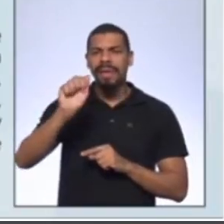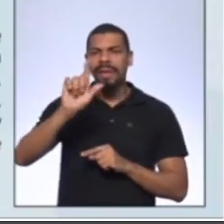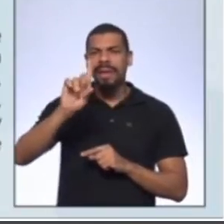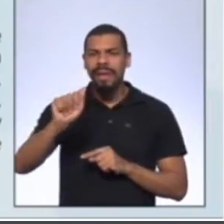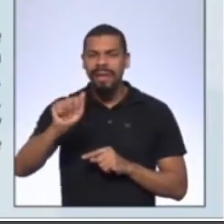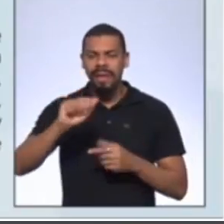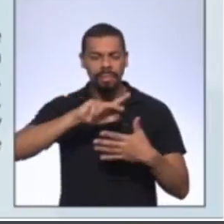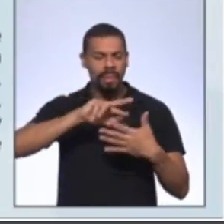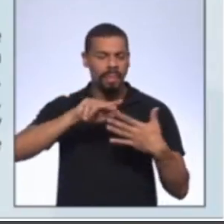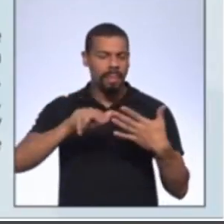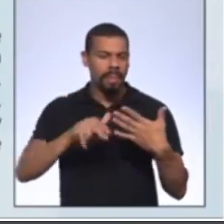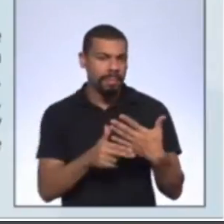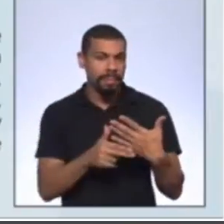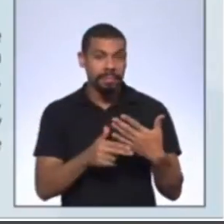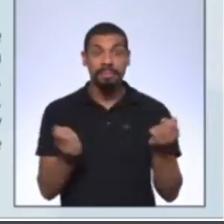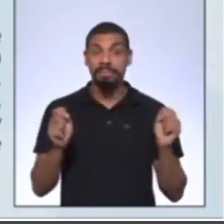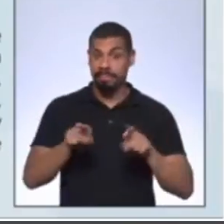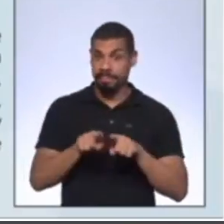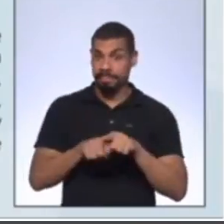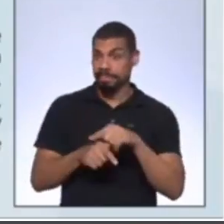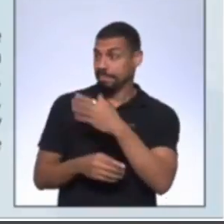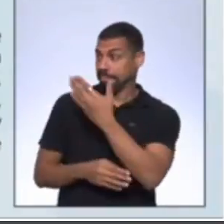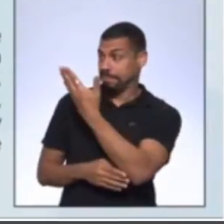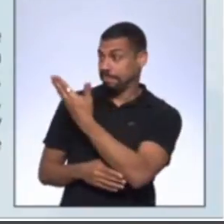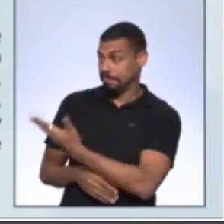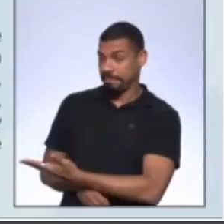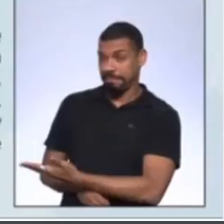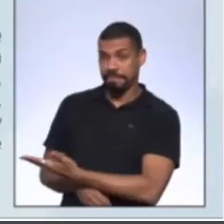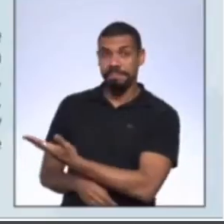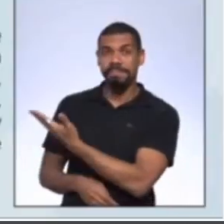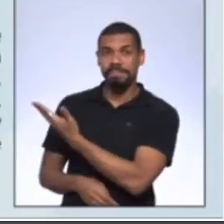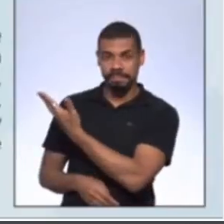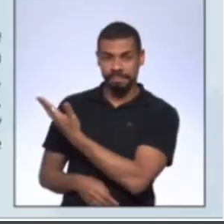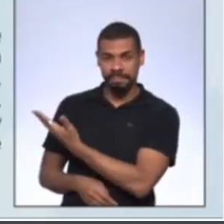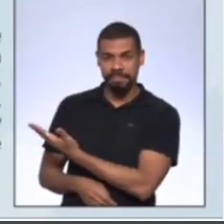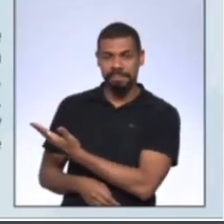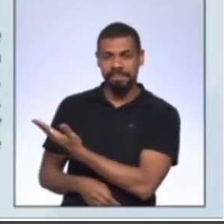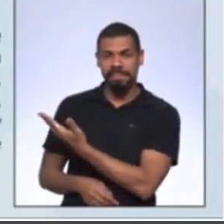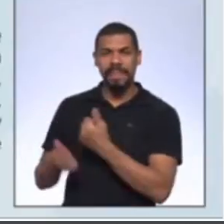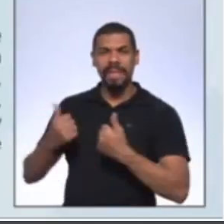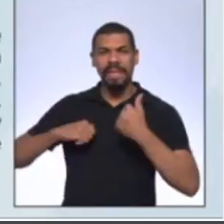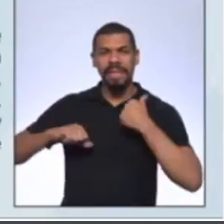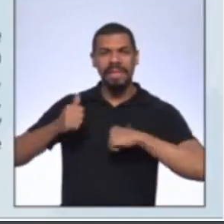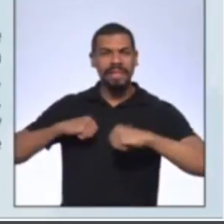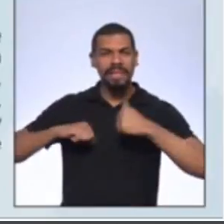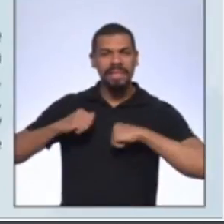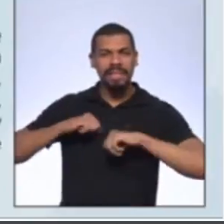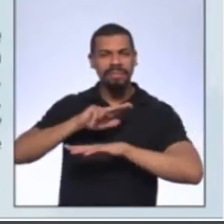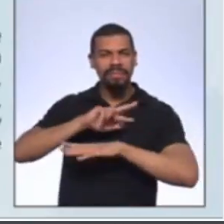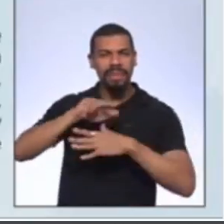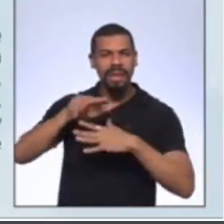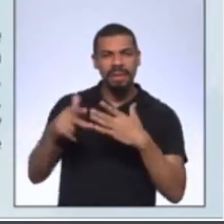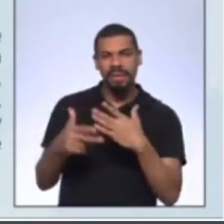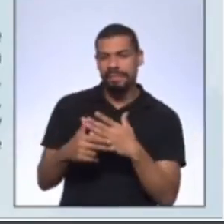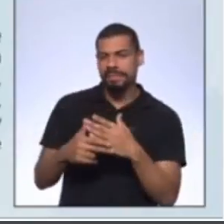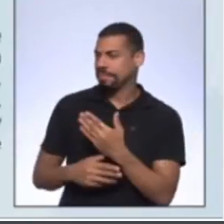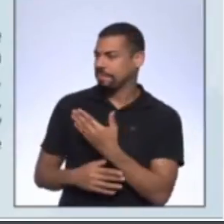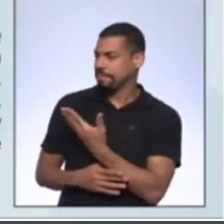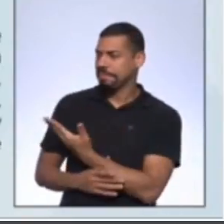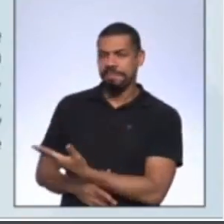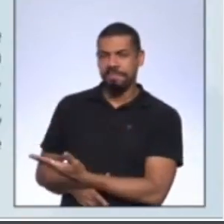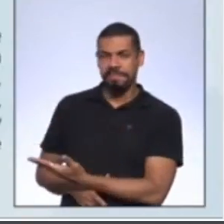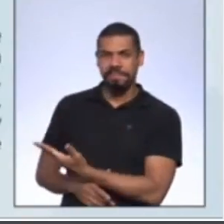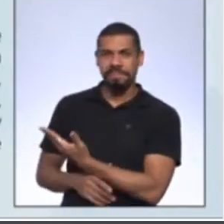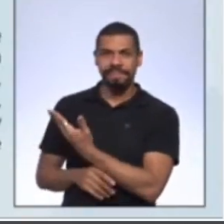gonçalves francisco alves que era considerado o rei da voz e orlando silva que tinha o cunha na época de o cantor